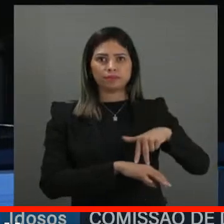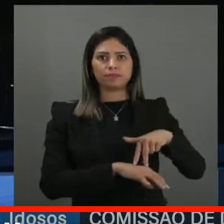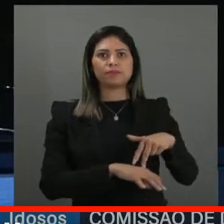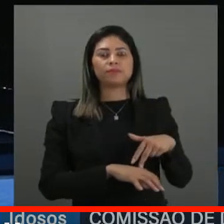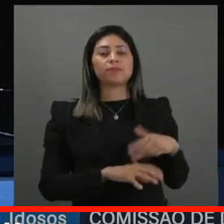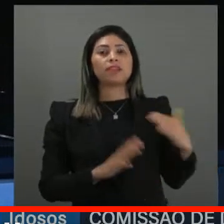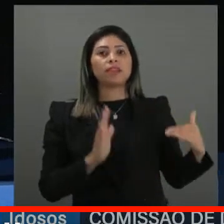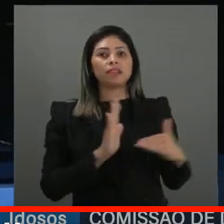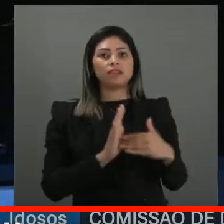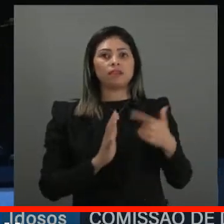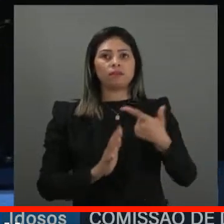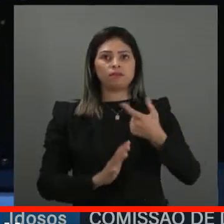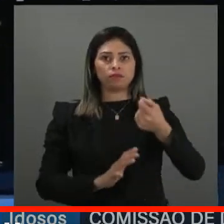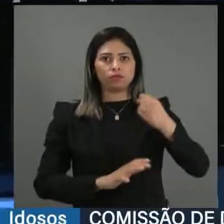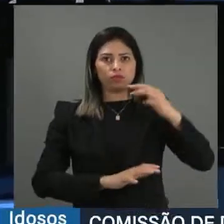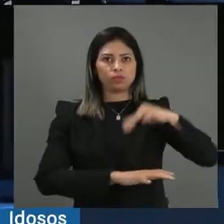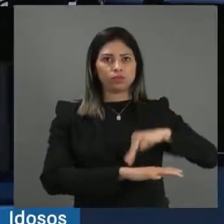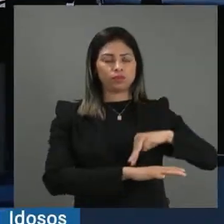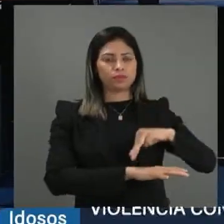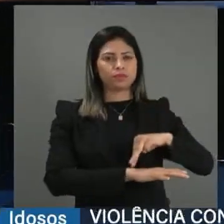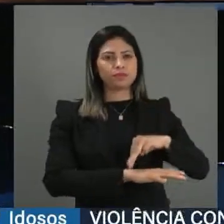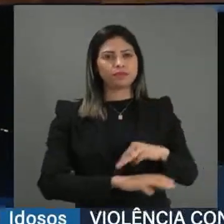Palavra por 20 minutos.